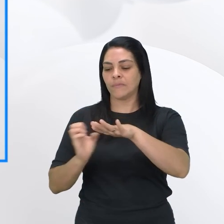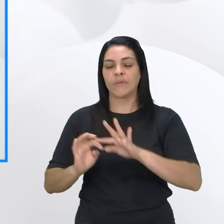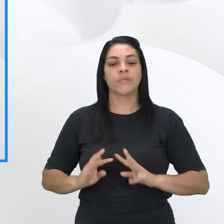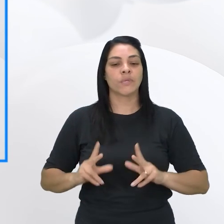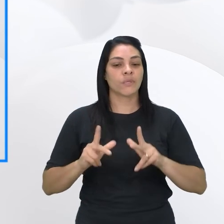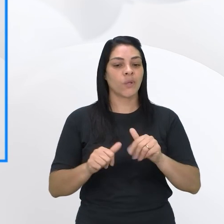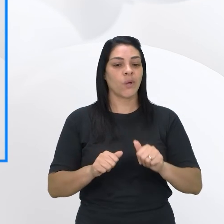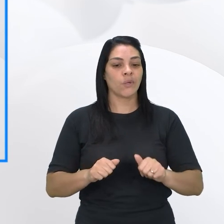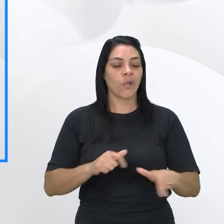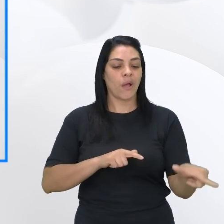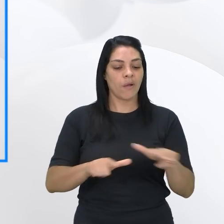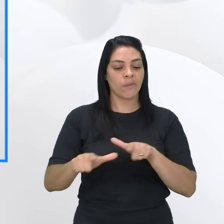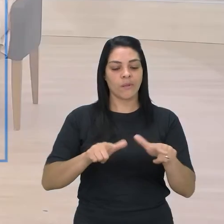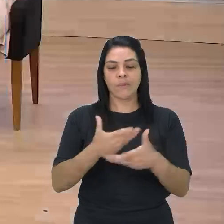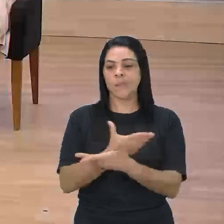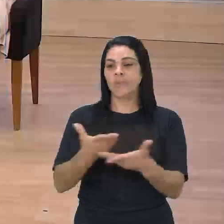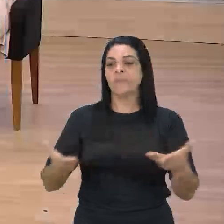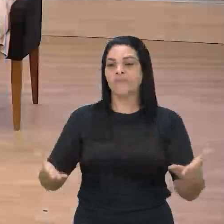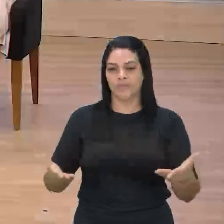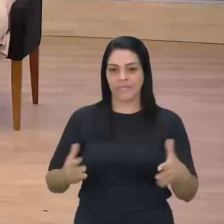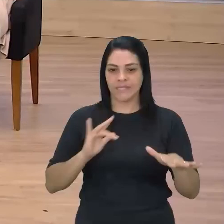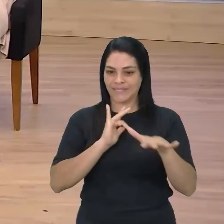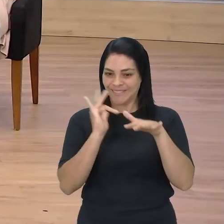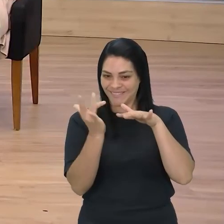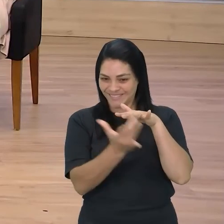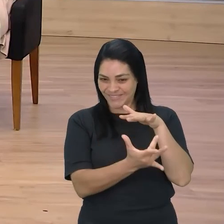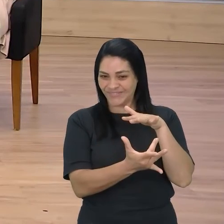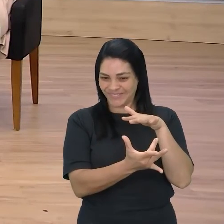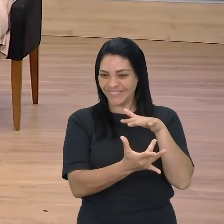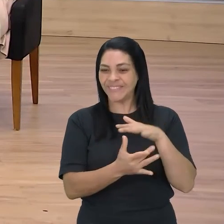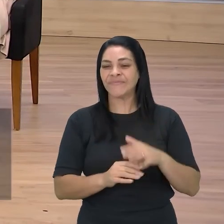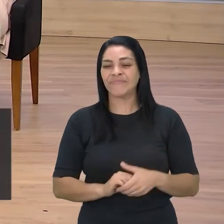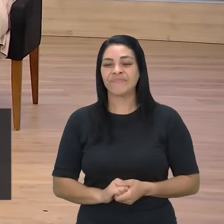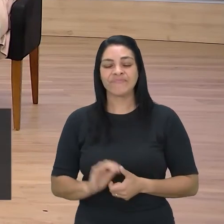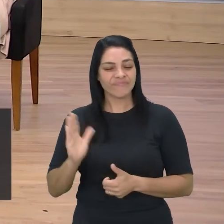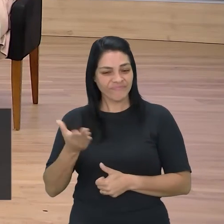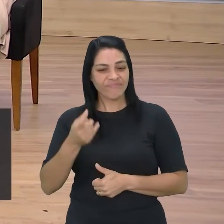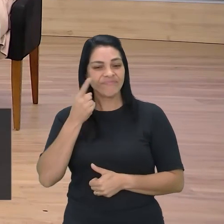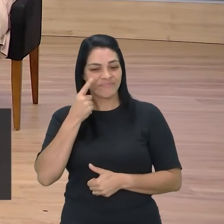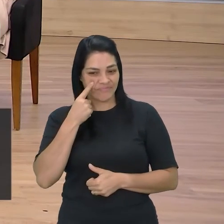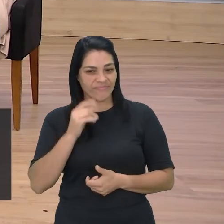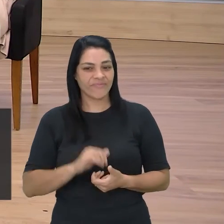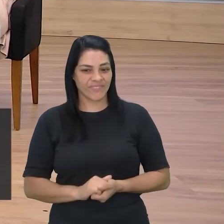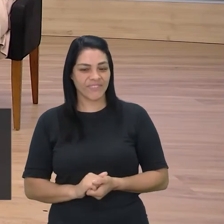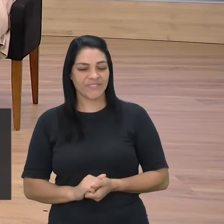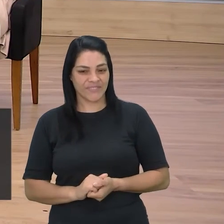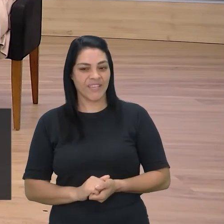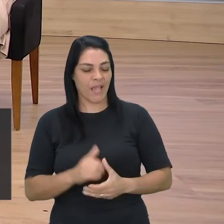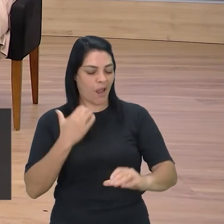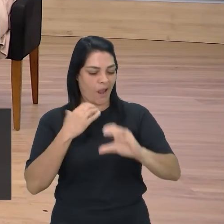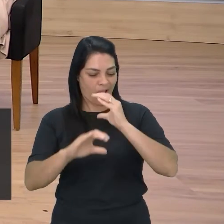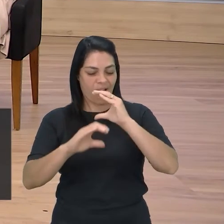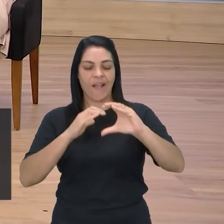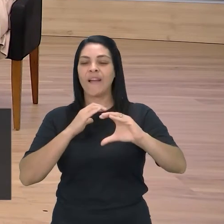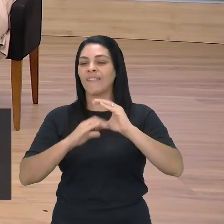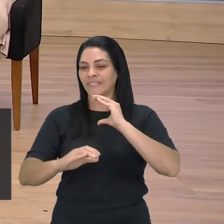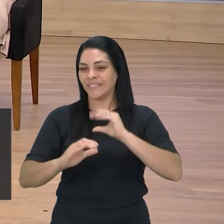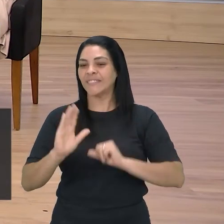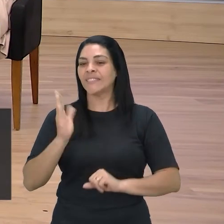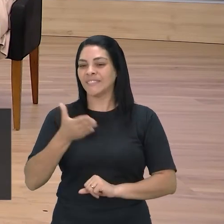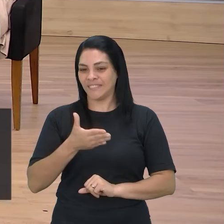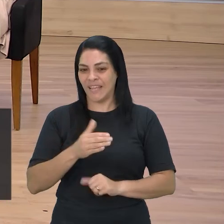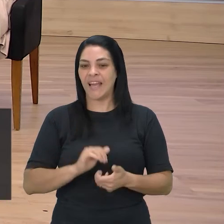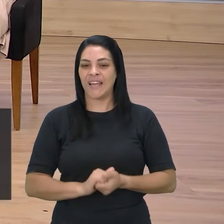esse trabalho de vocês está na mídia, né? Eu já cheguei a ver em veículos de comunicação a